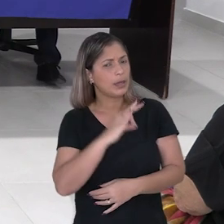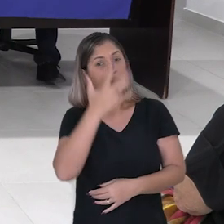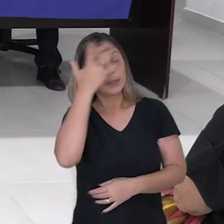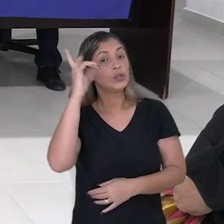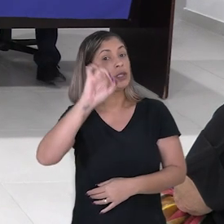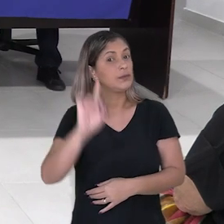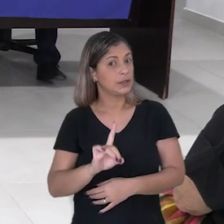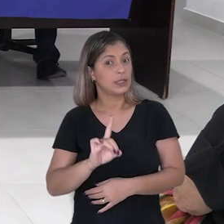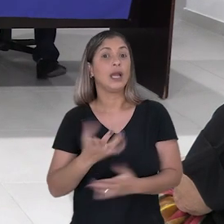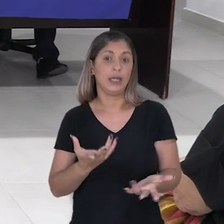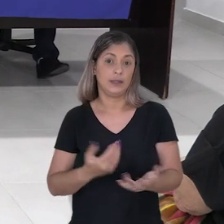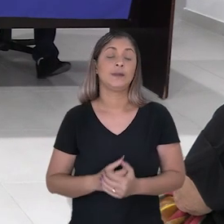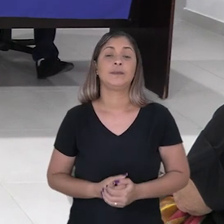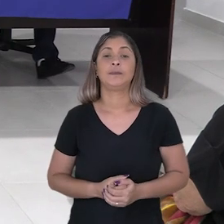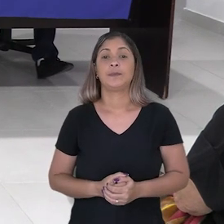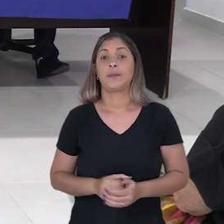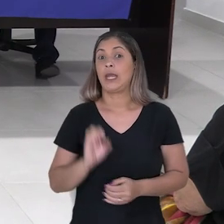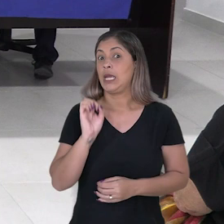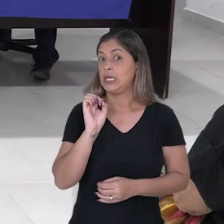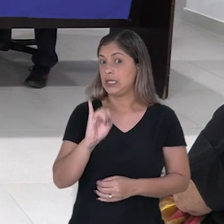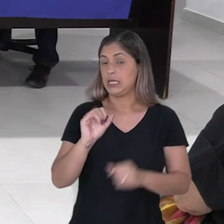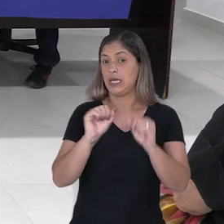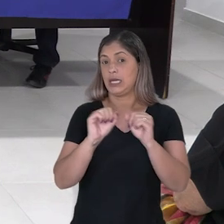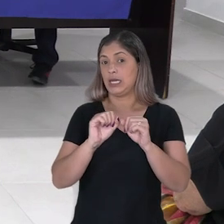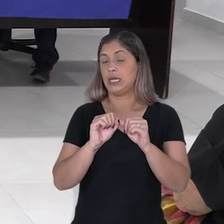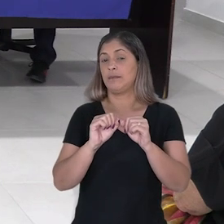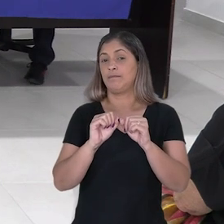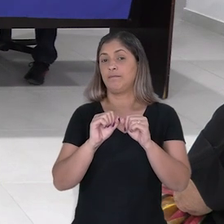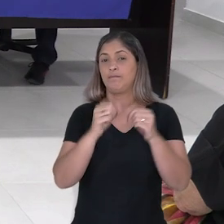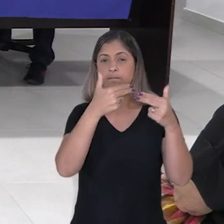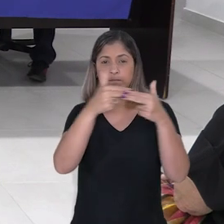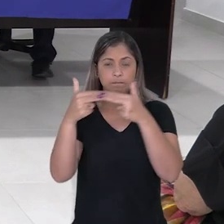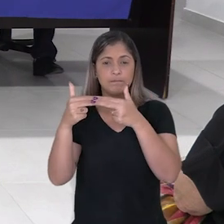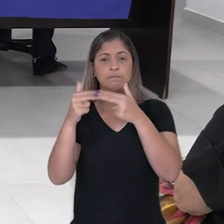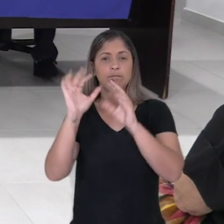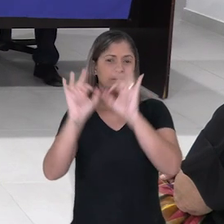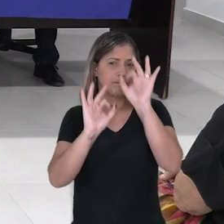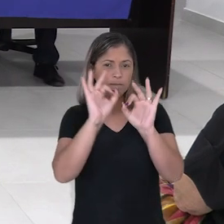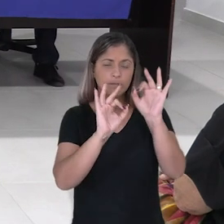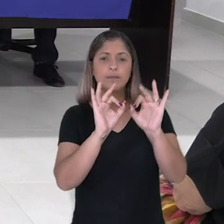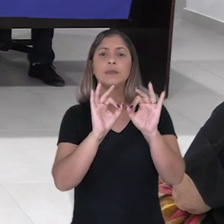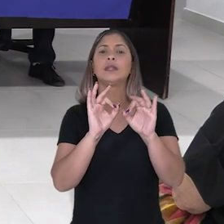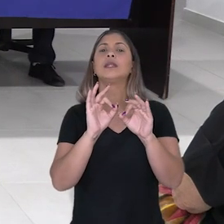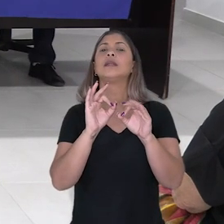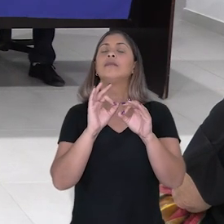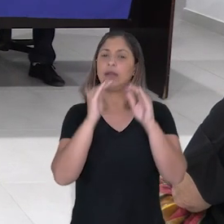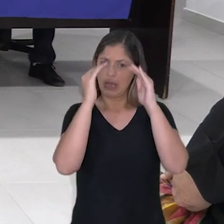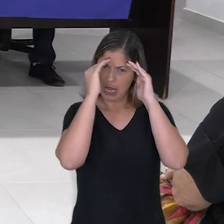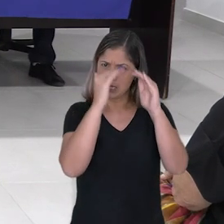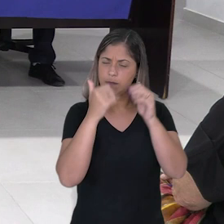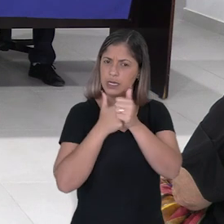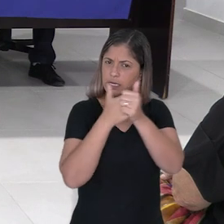com deficiência, né? Ou seja, se a formatação está boa, se a paragrafação foi